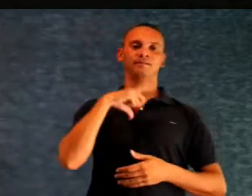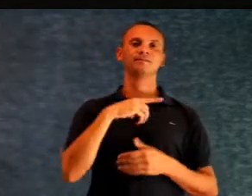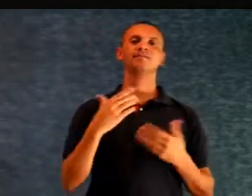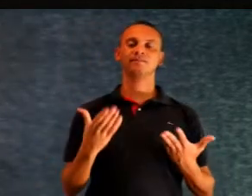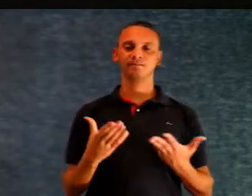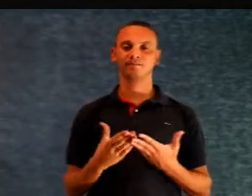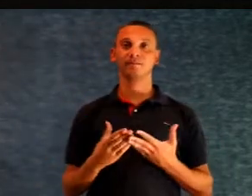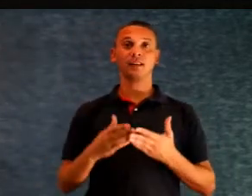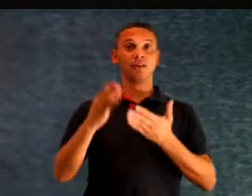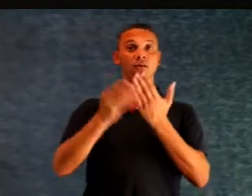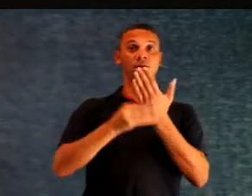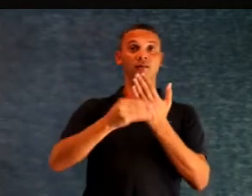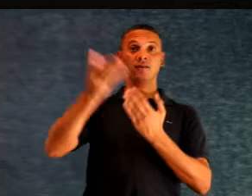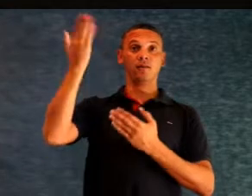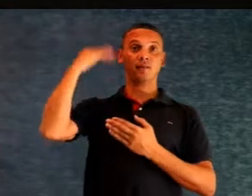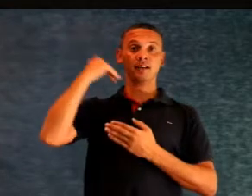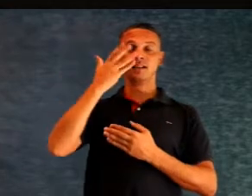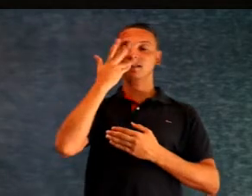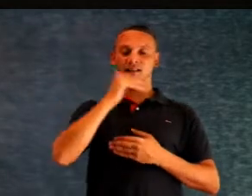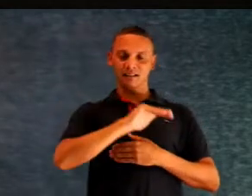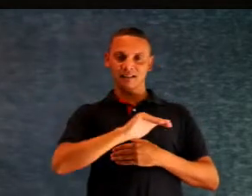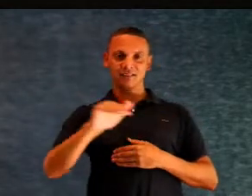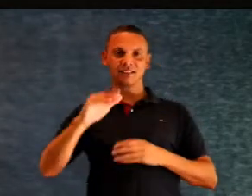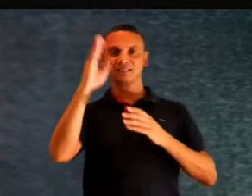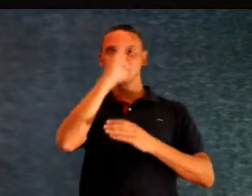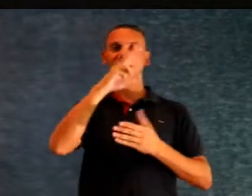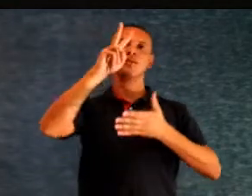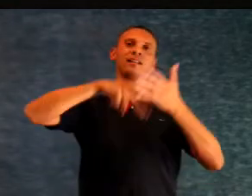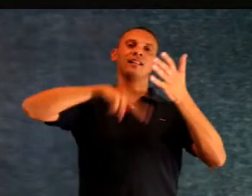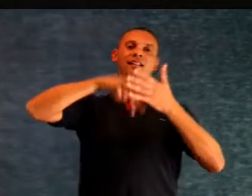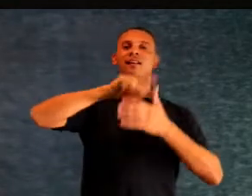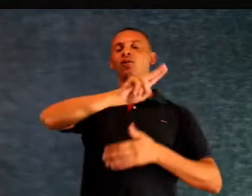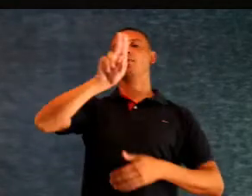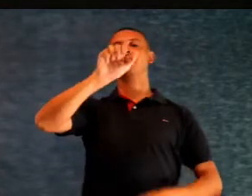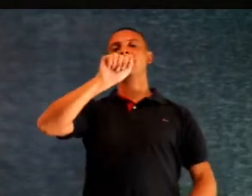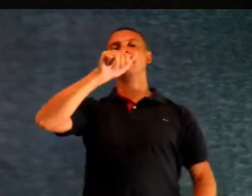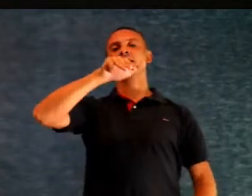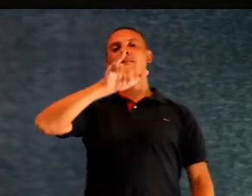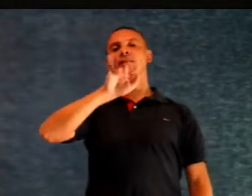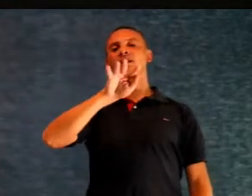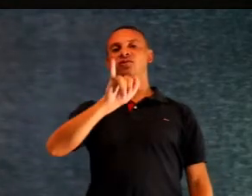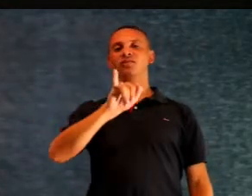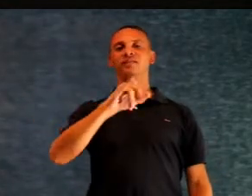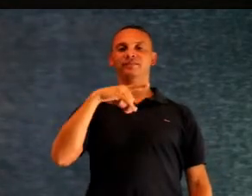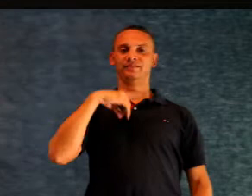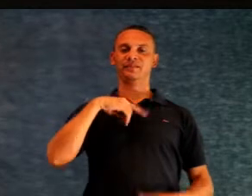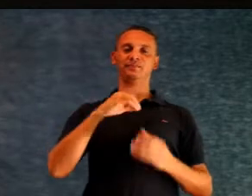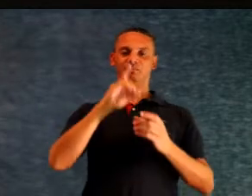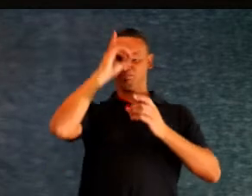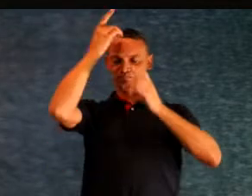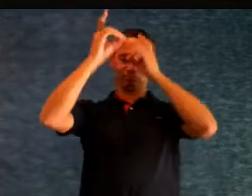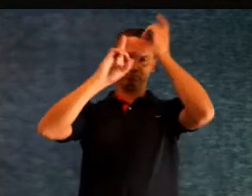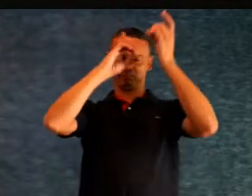como Poliana, né? Aquela história, né? Realmente destinada aos